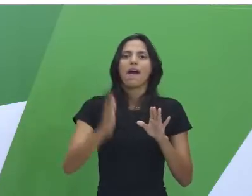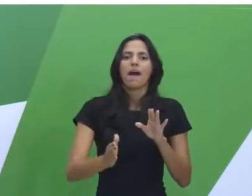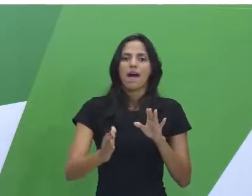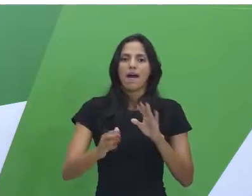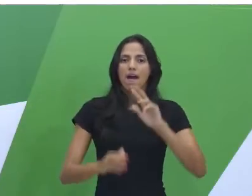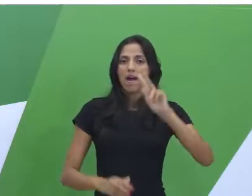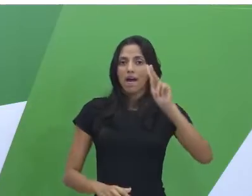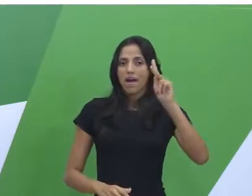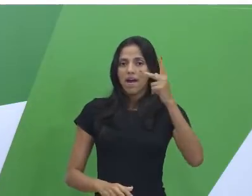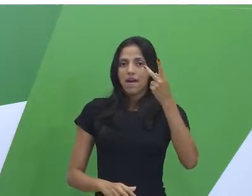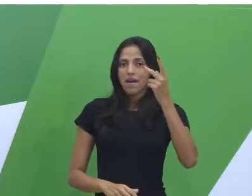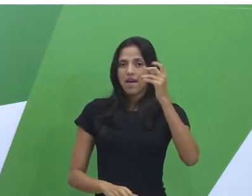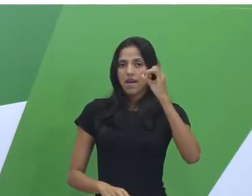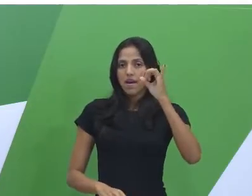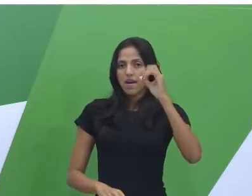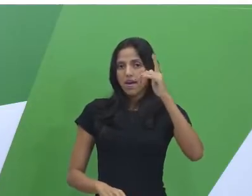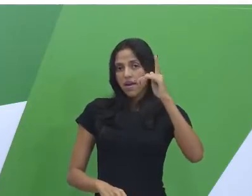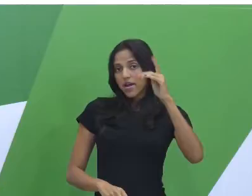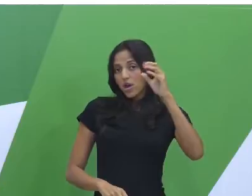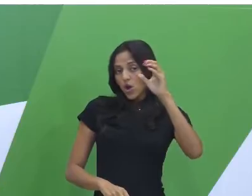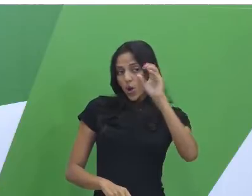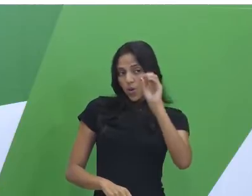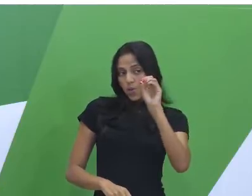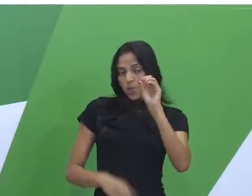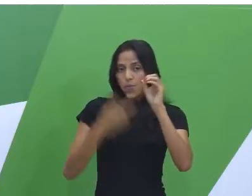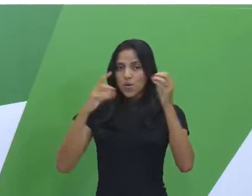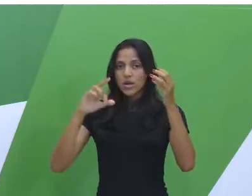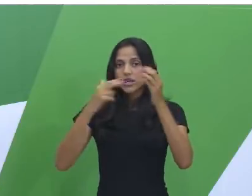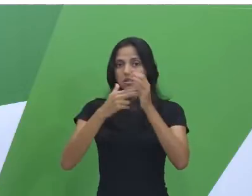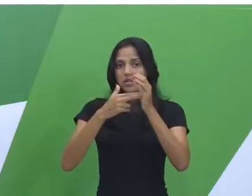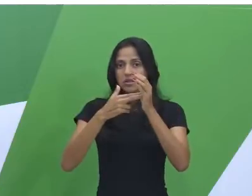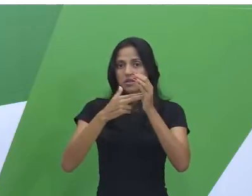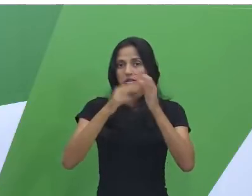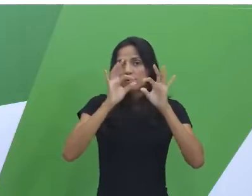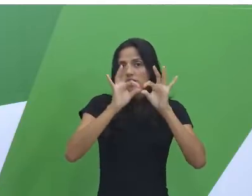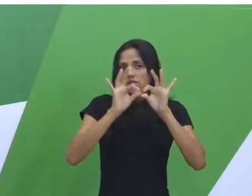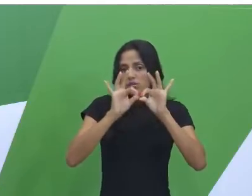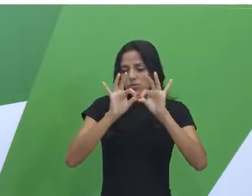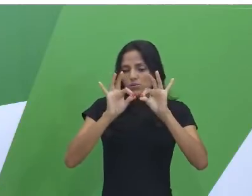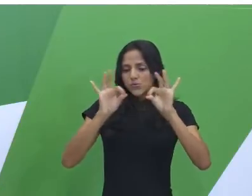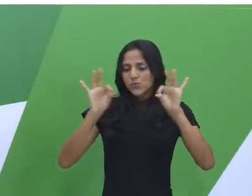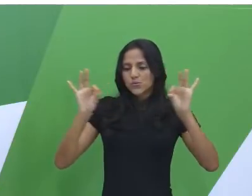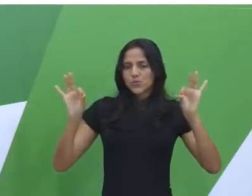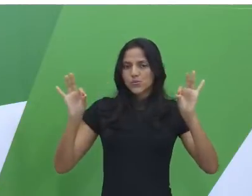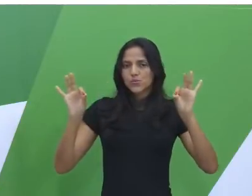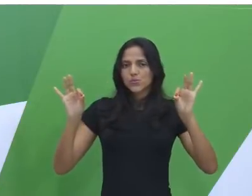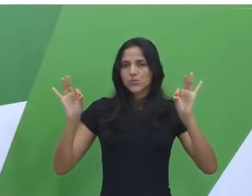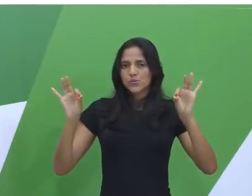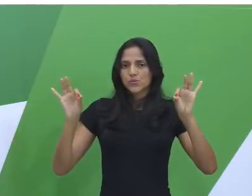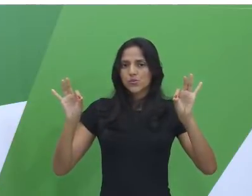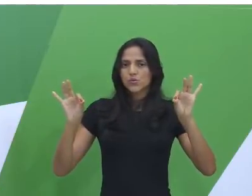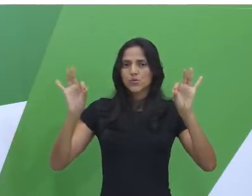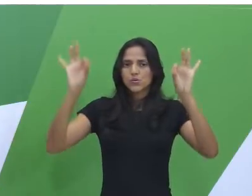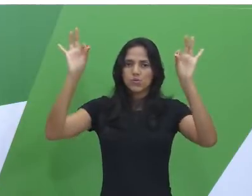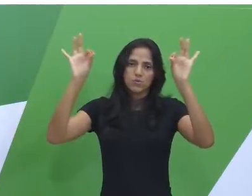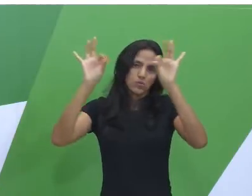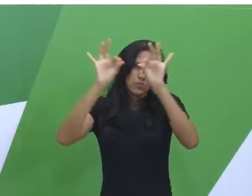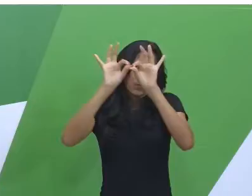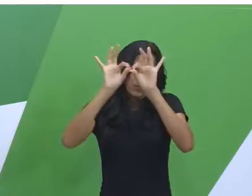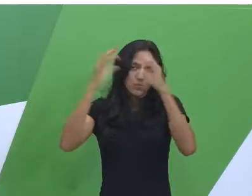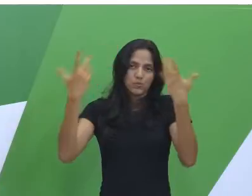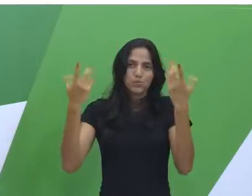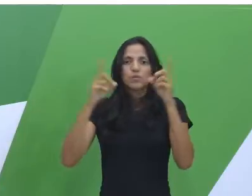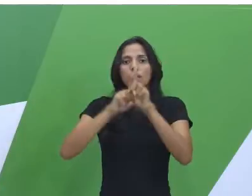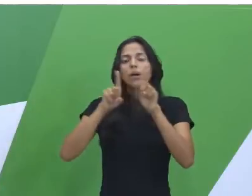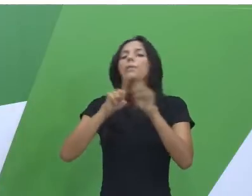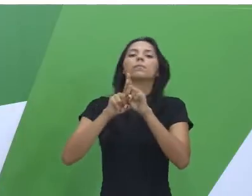Hipo, mas teinem significa esticar sob. Olha só, esticar sob. Ou